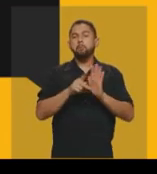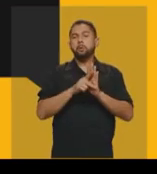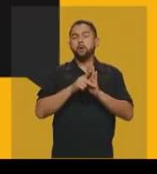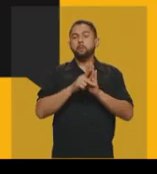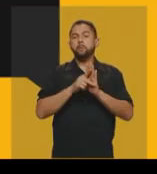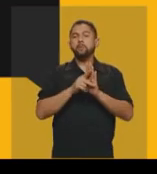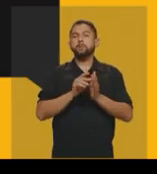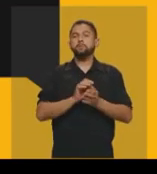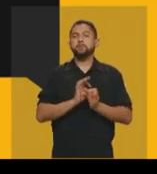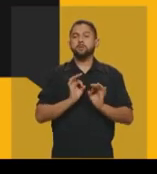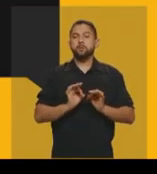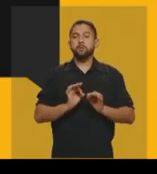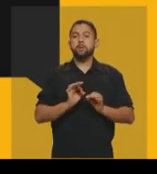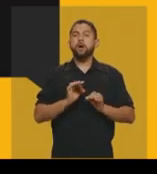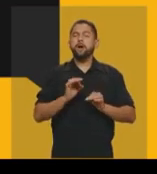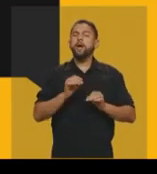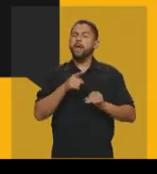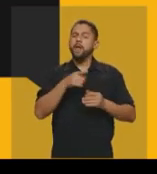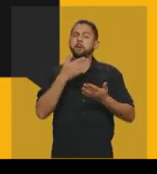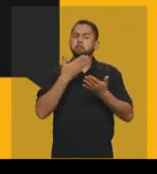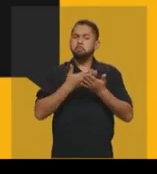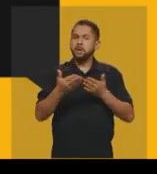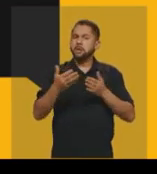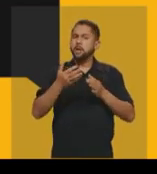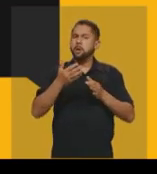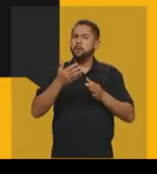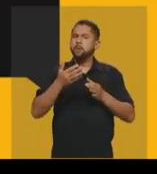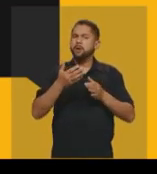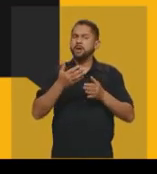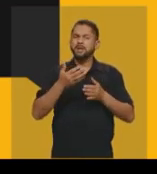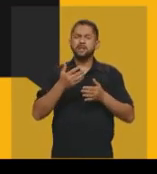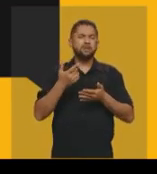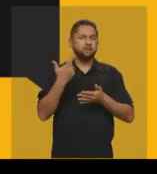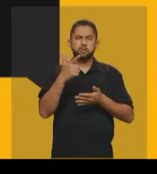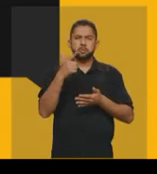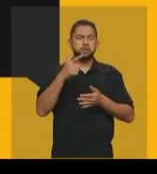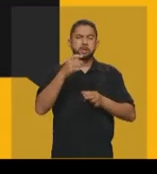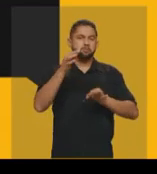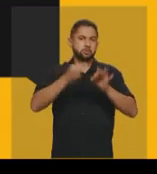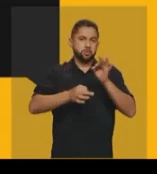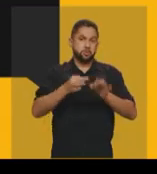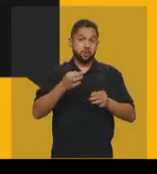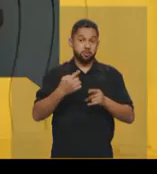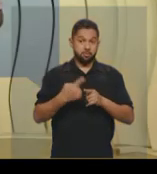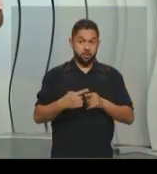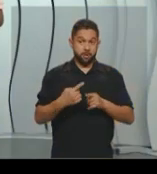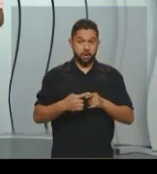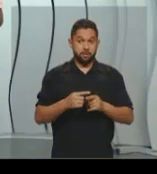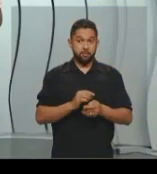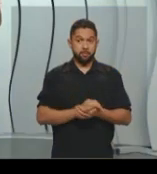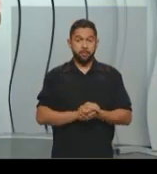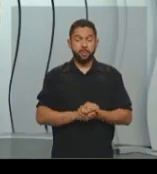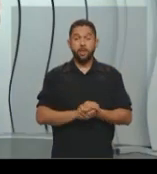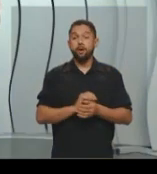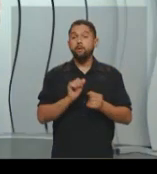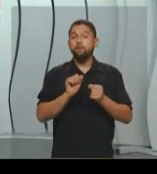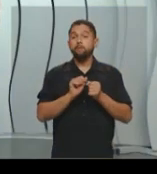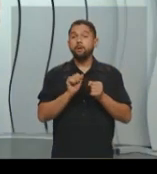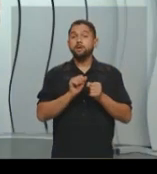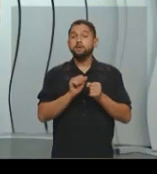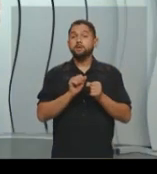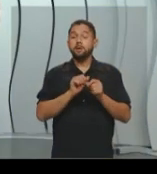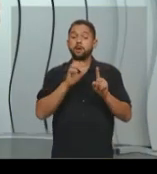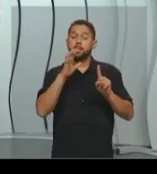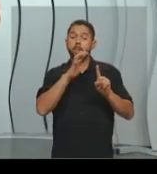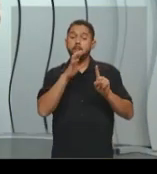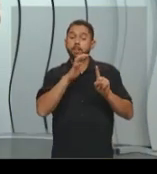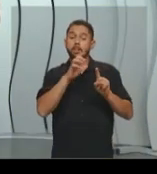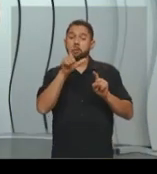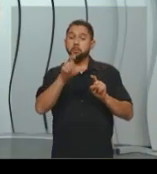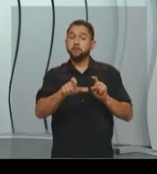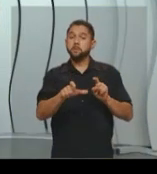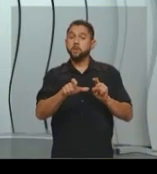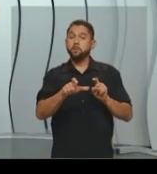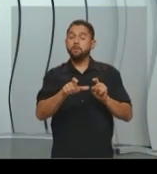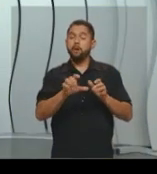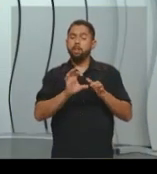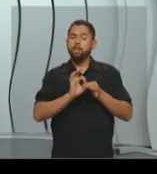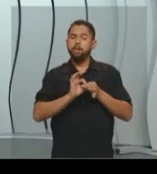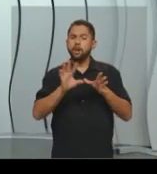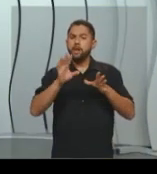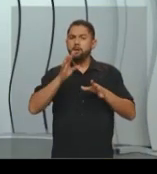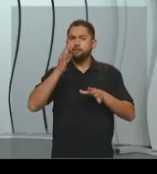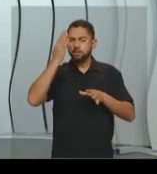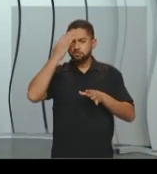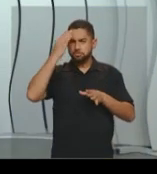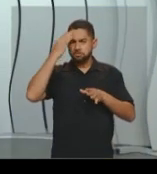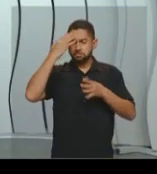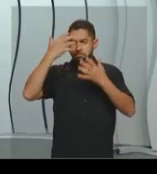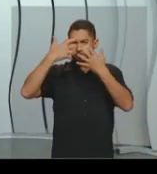na verdade, foram injustas, já que Sócrates ele apenas fazia com que as pessoas exercitassem o livre